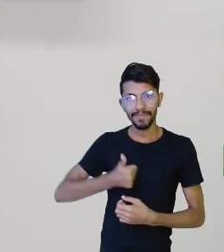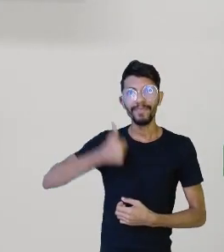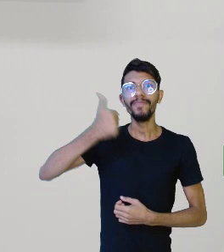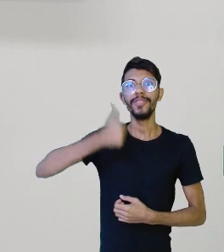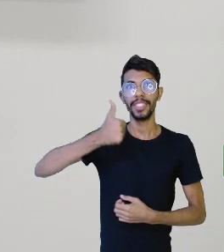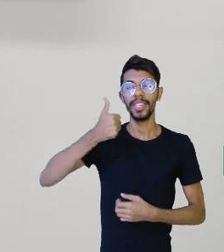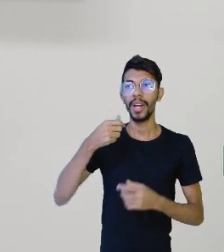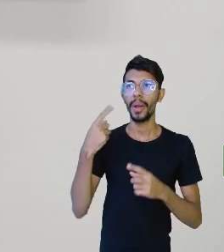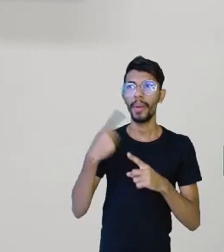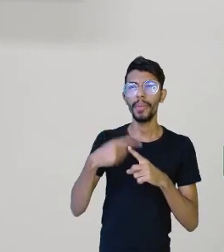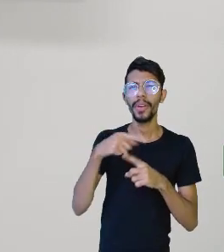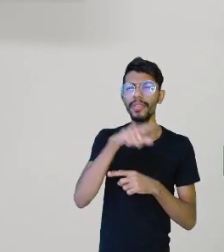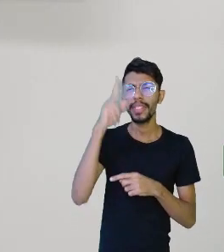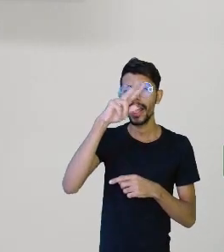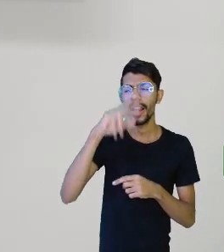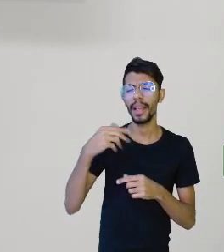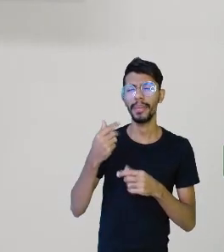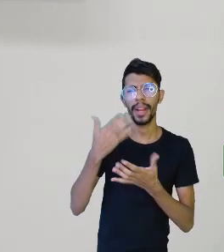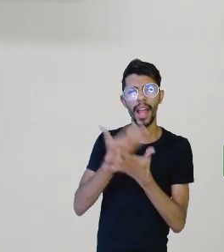comentou que